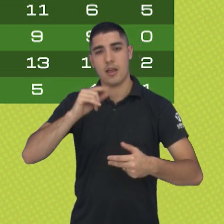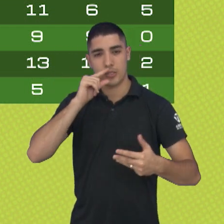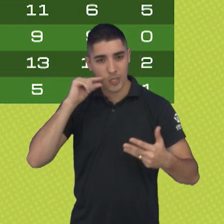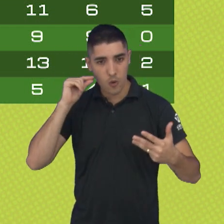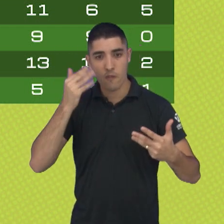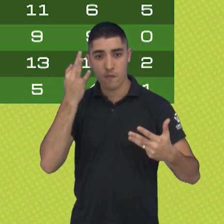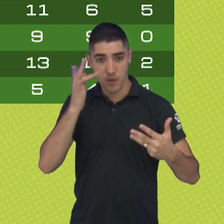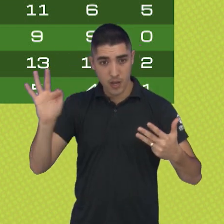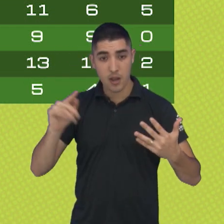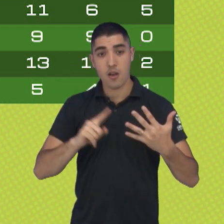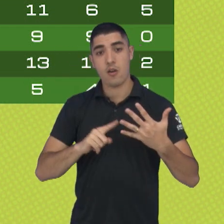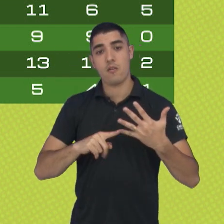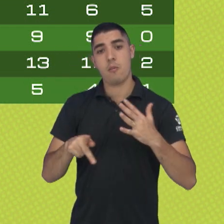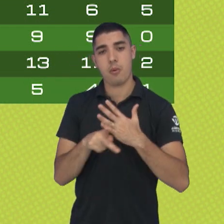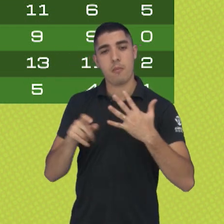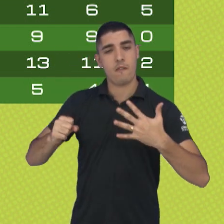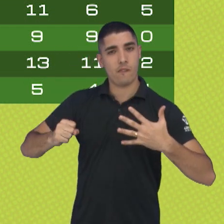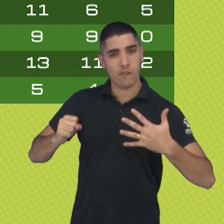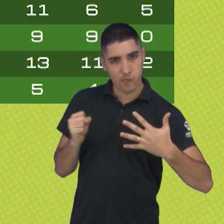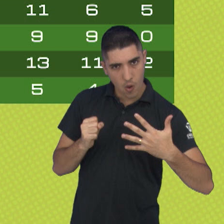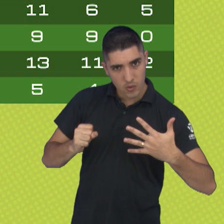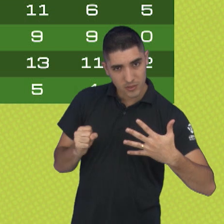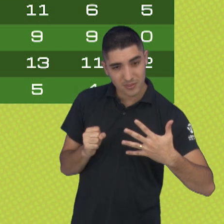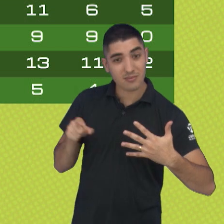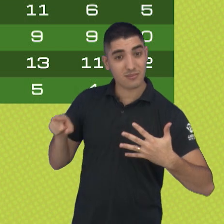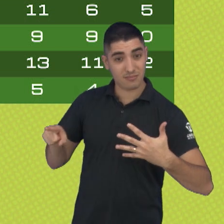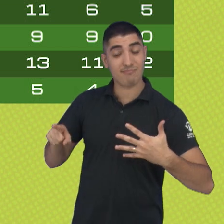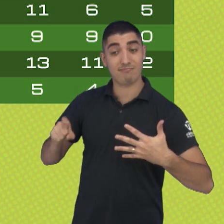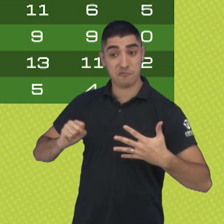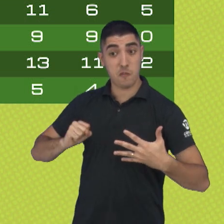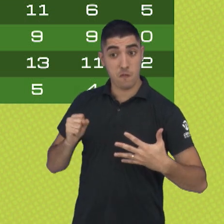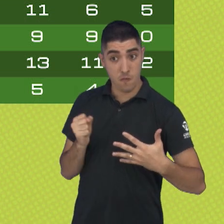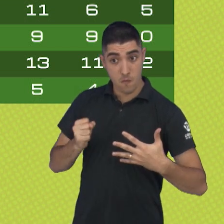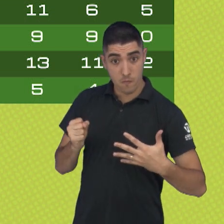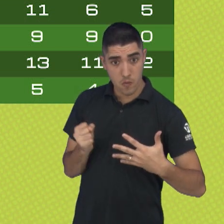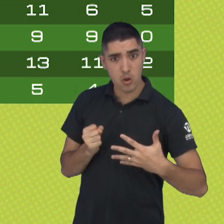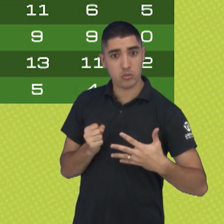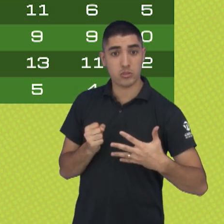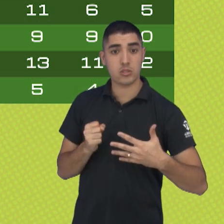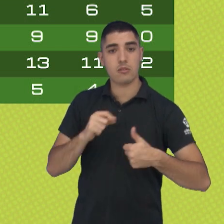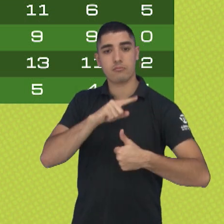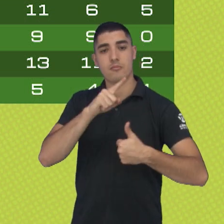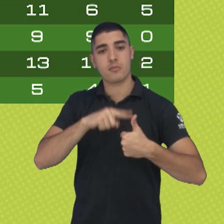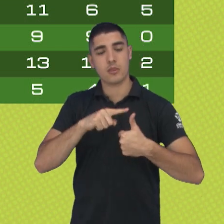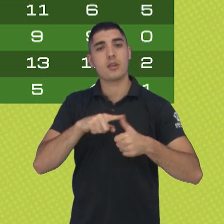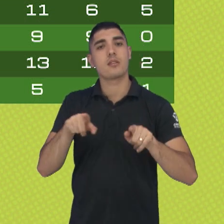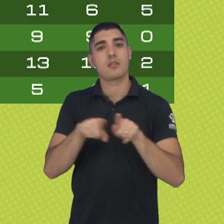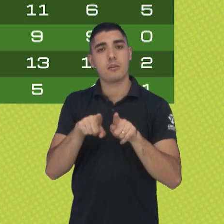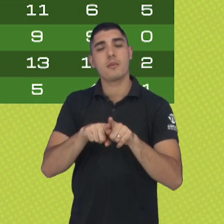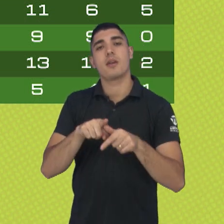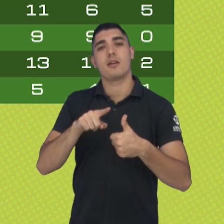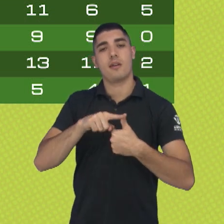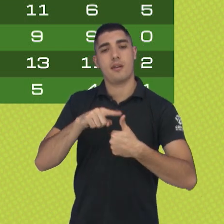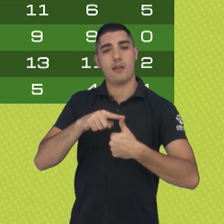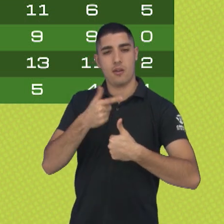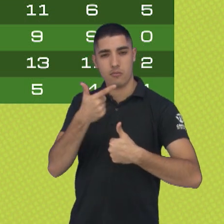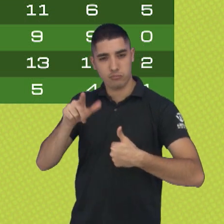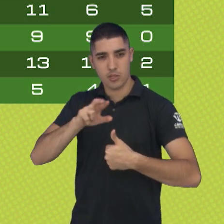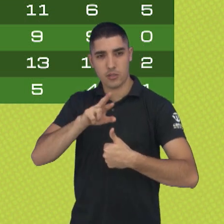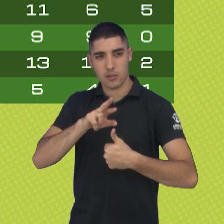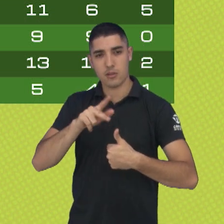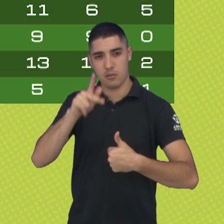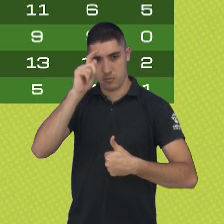Vossen também é um time tradicional, nunca esteve tão lá em cima, mas é um time conhecido. Rio Branco de Americana, Taquaritinga é um